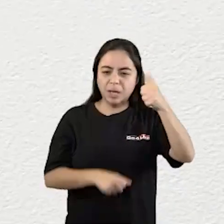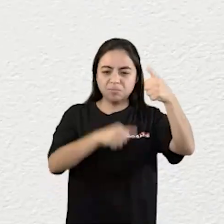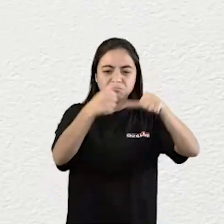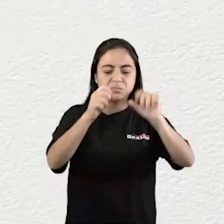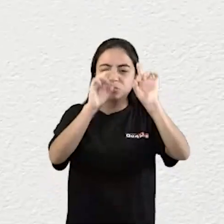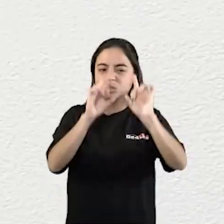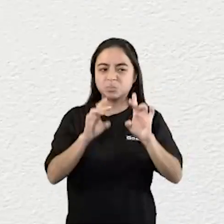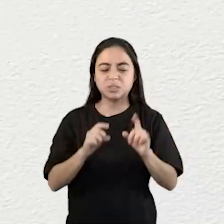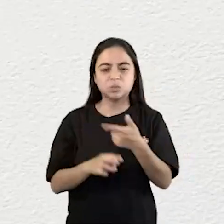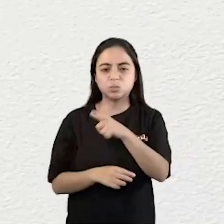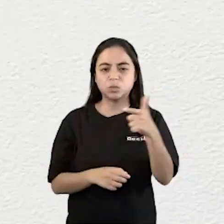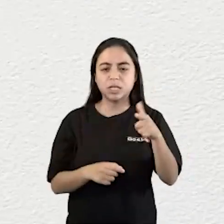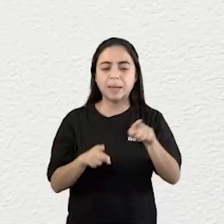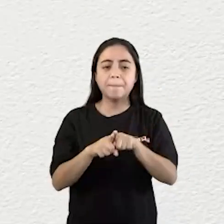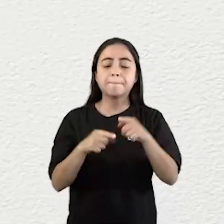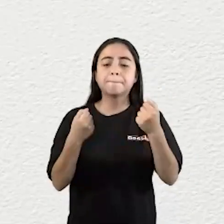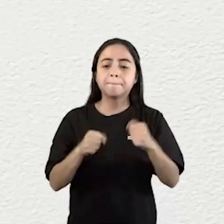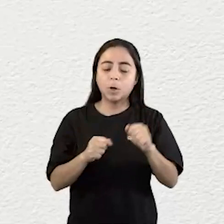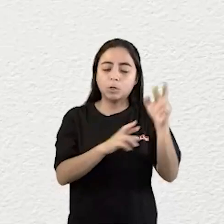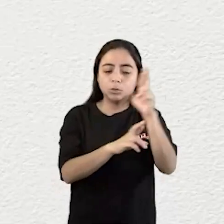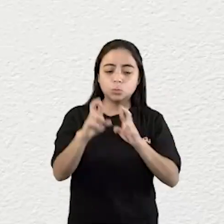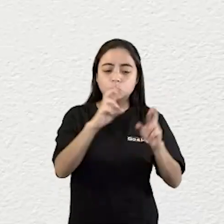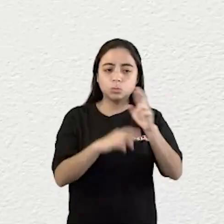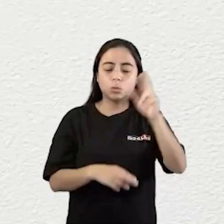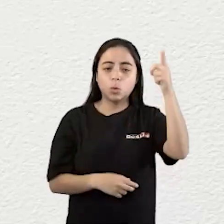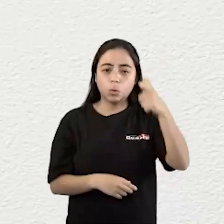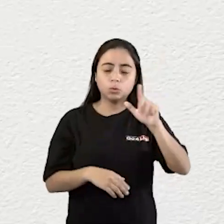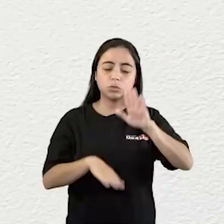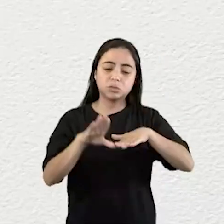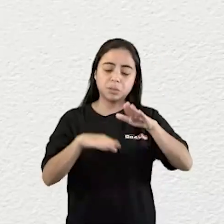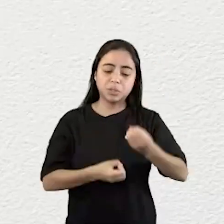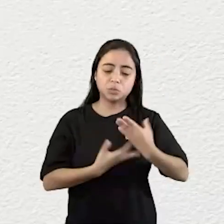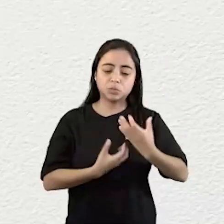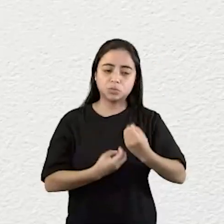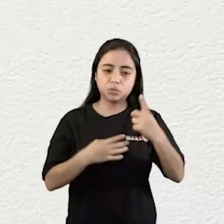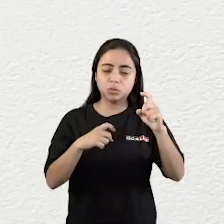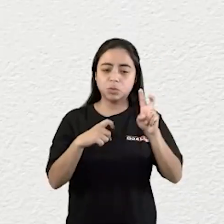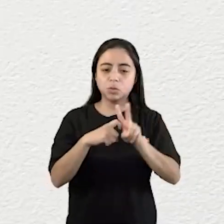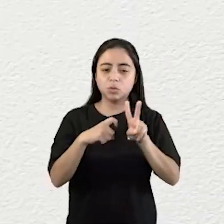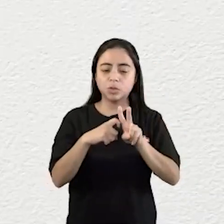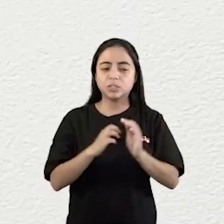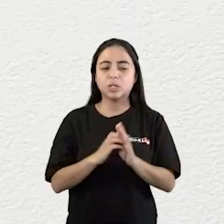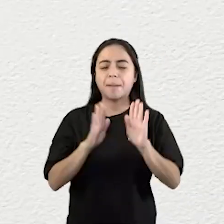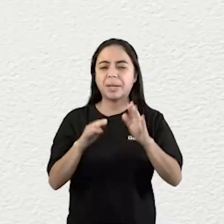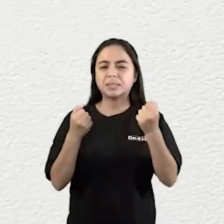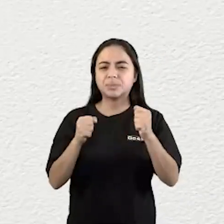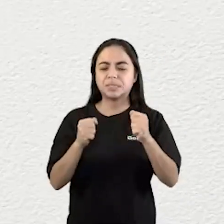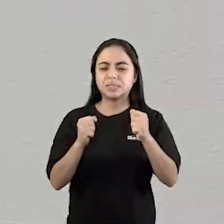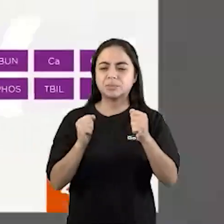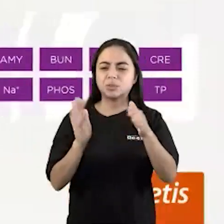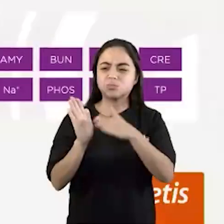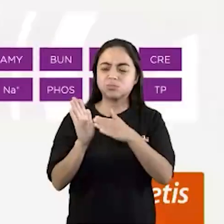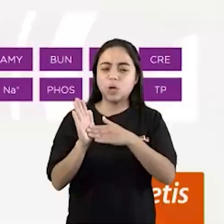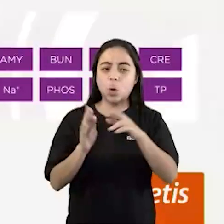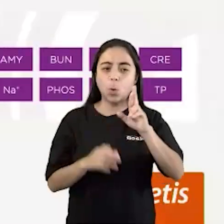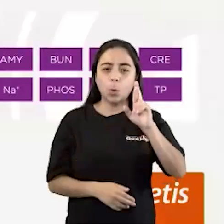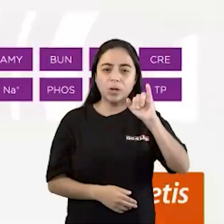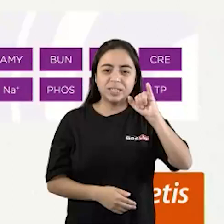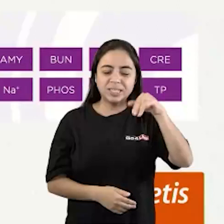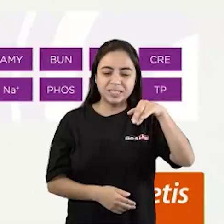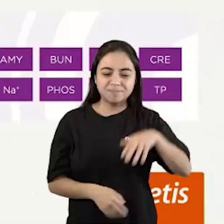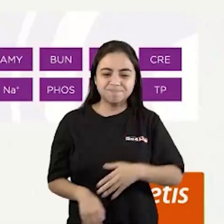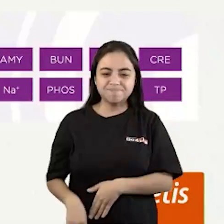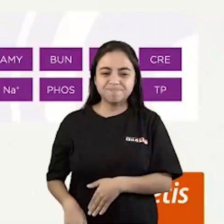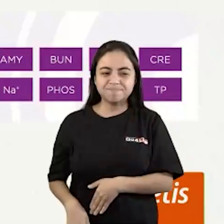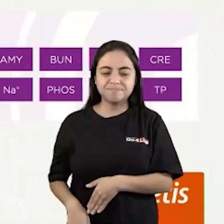leucopenia, outros leucocitose, a depender das demais manifestações clínicas, mas nós precisamos checar o rim desse paciente, nós